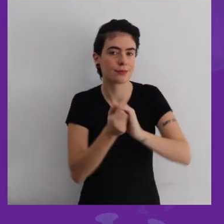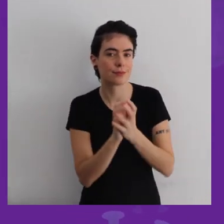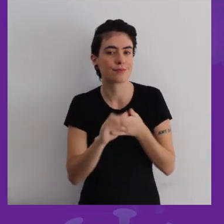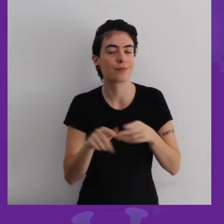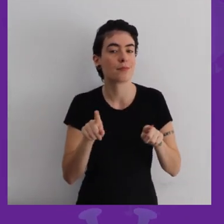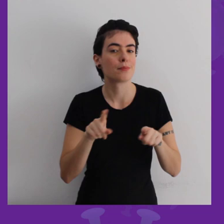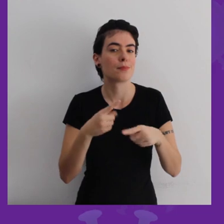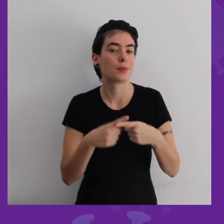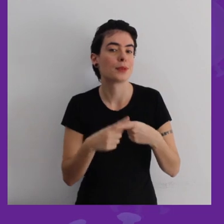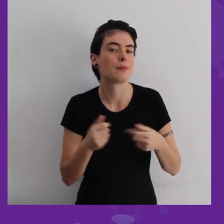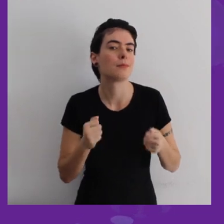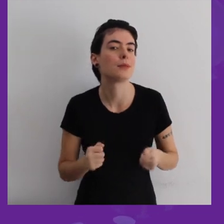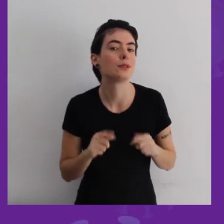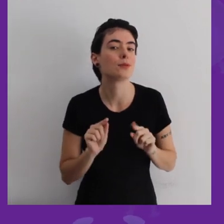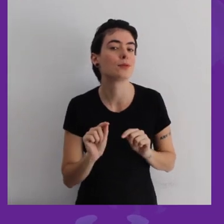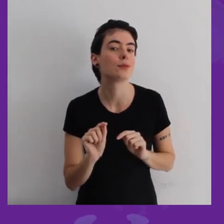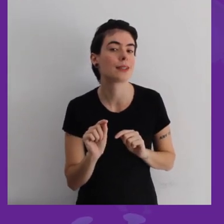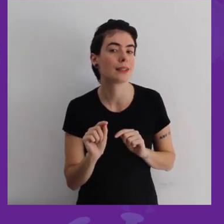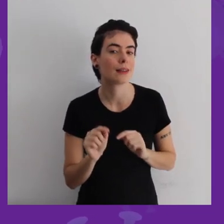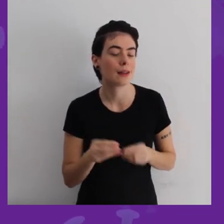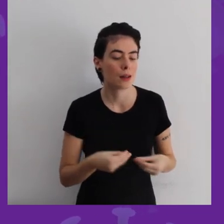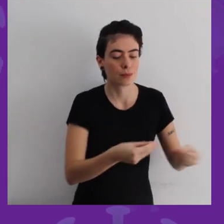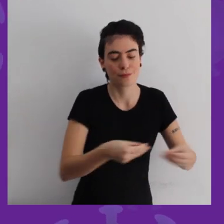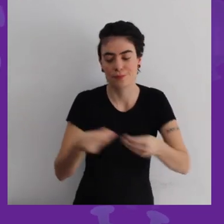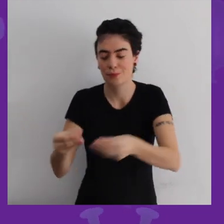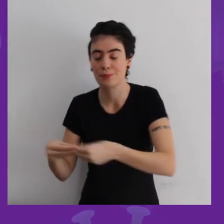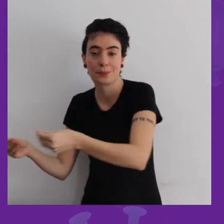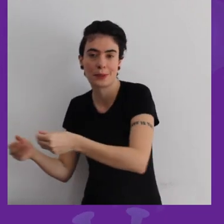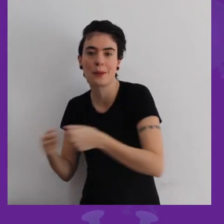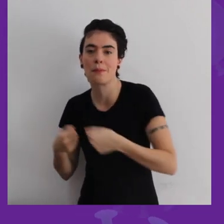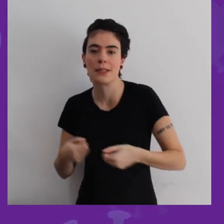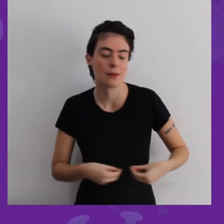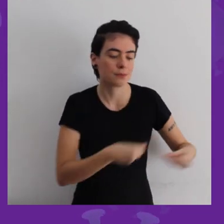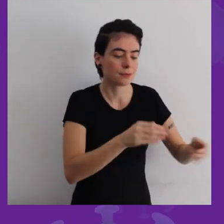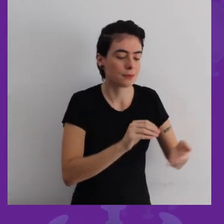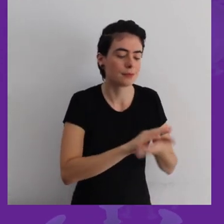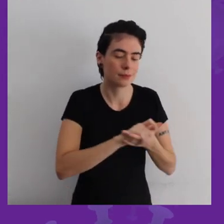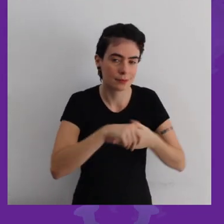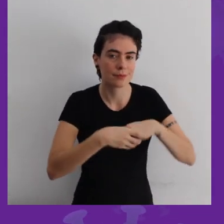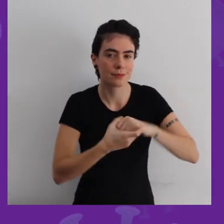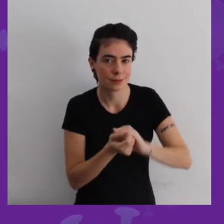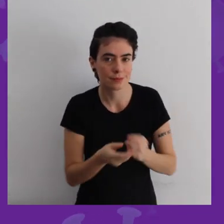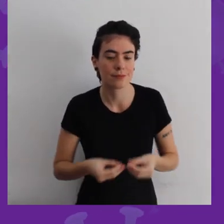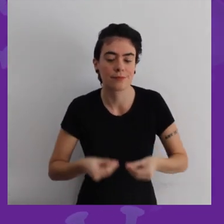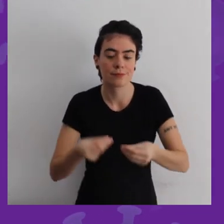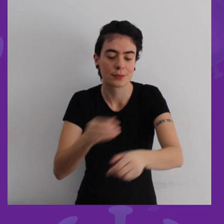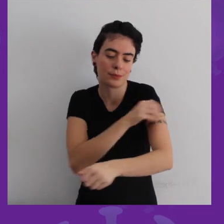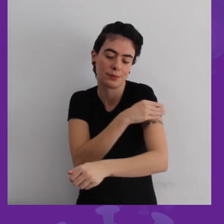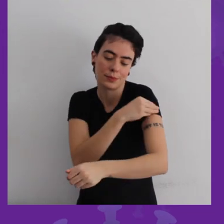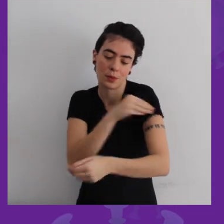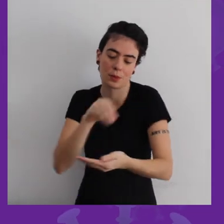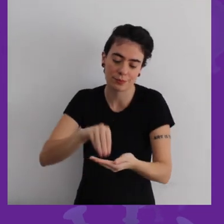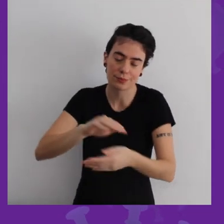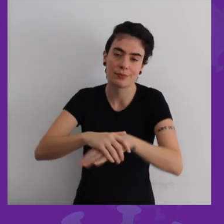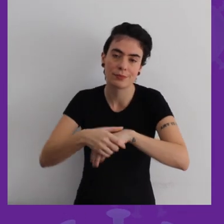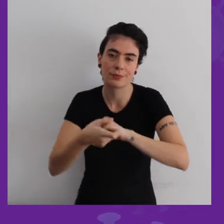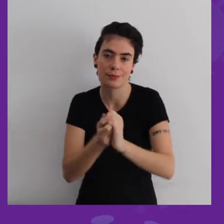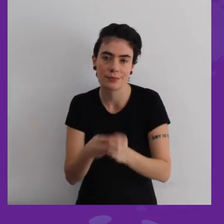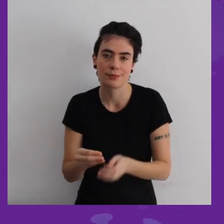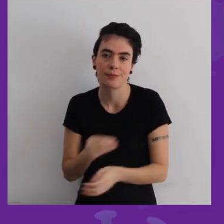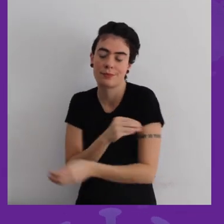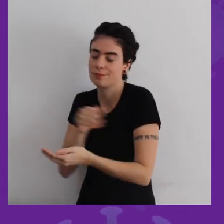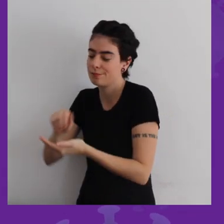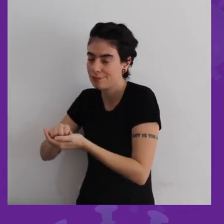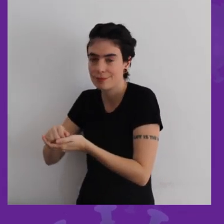entregas de uma vez só entre uma e outra passar o bujão na mão não tirar a máscara de jeito nenhum manter o uso da máscara o tempo